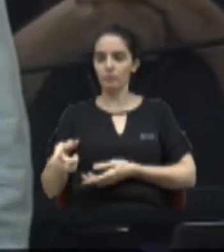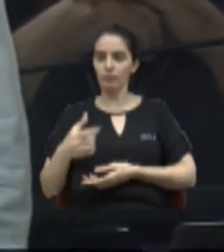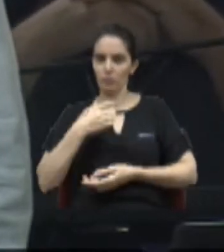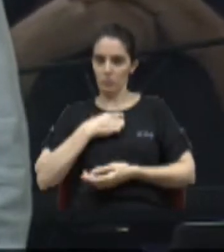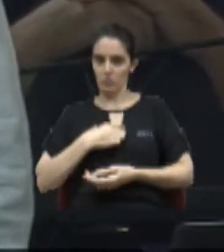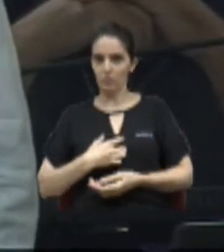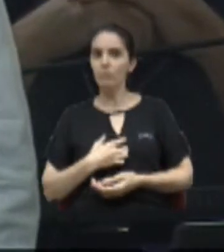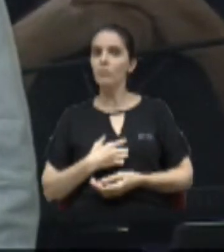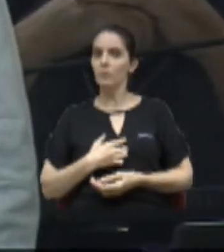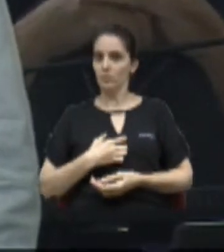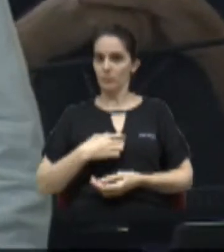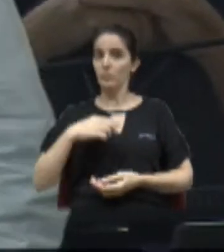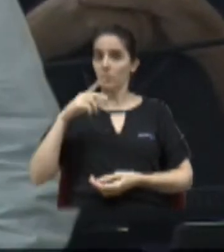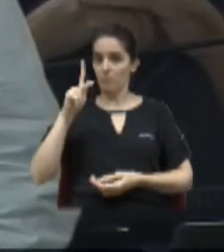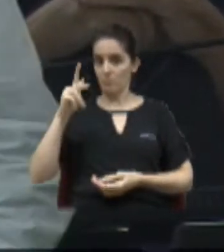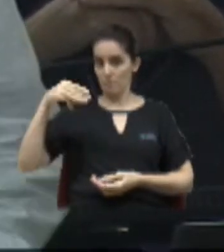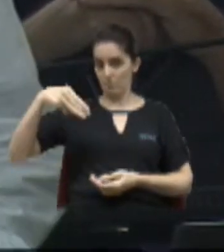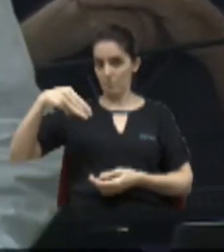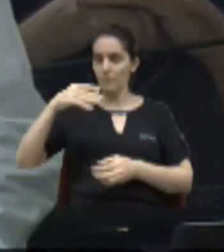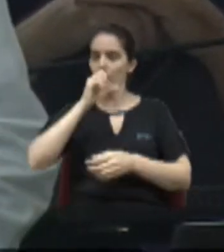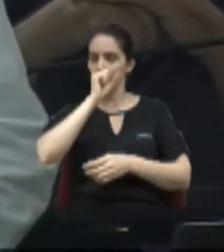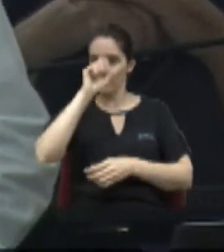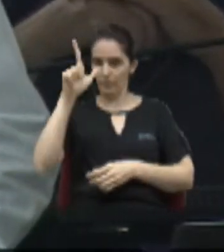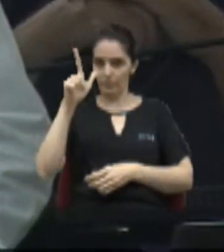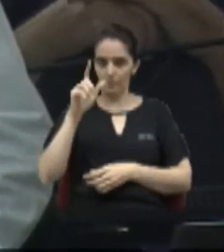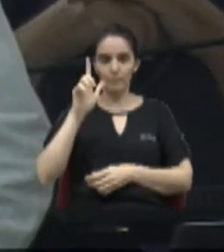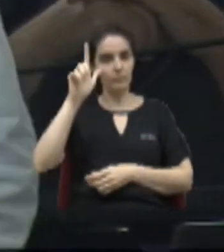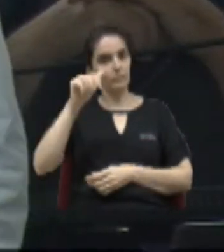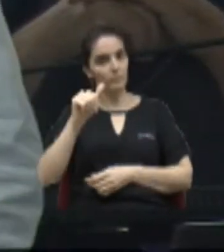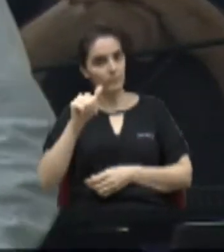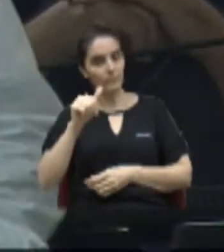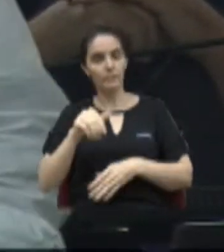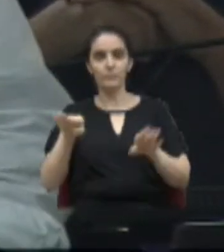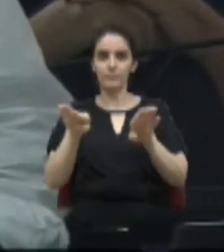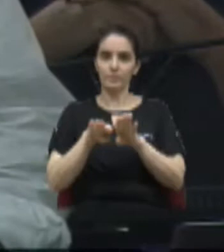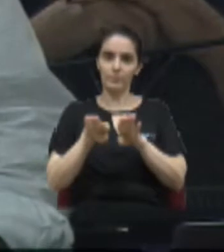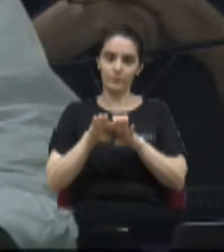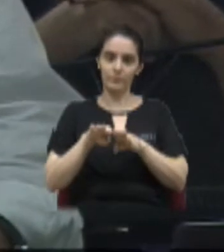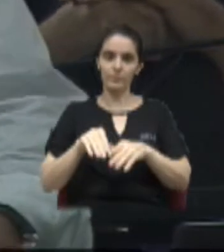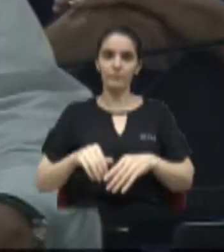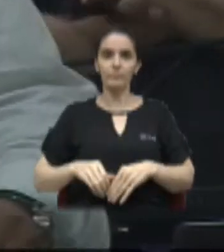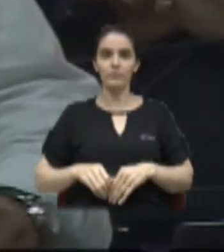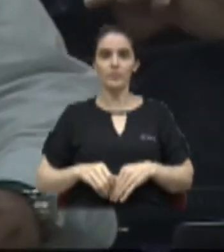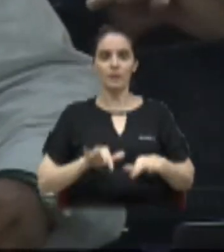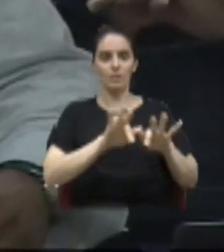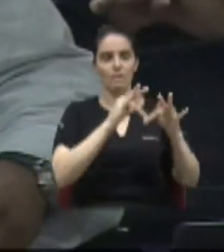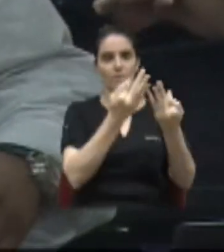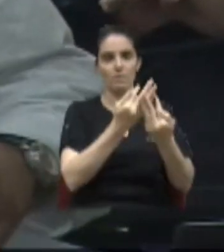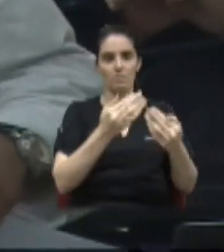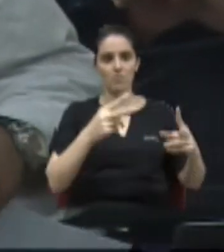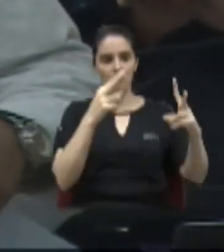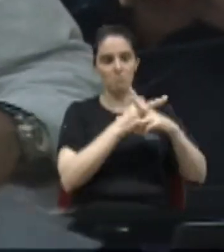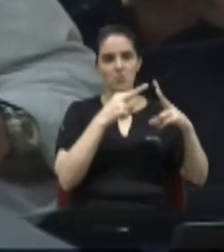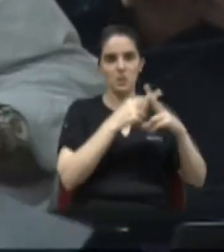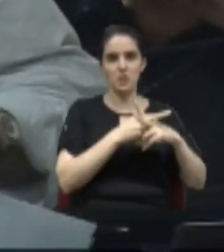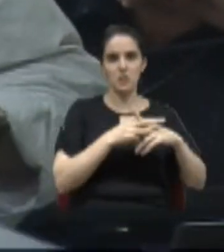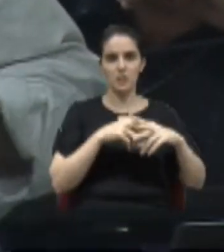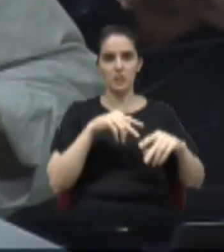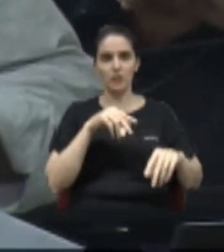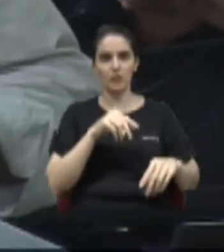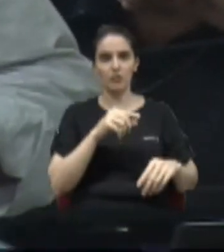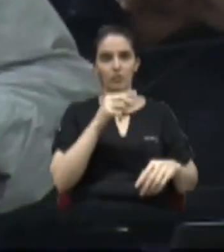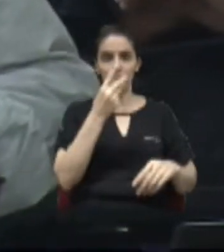aqui de Limeira por isso. E depois, também, na briga de família, que um irmão queria matar o outro com faca